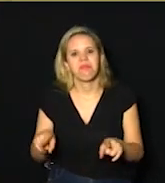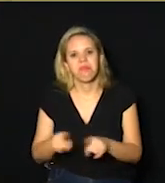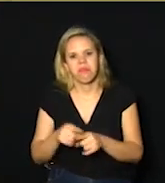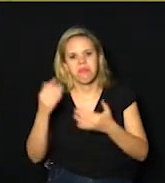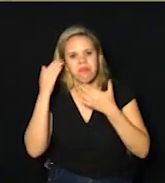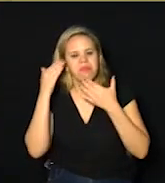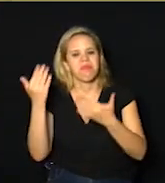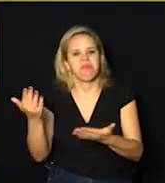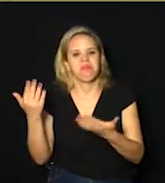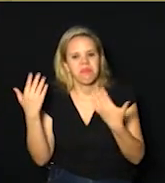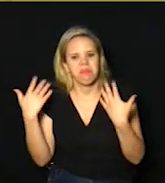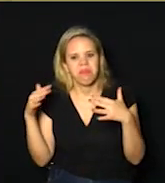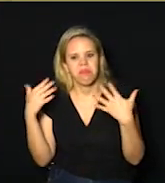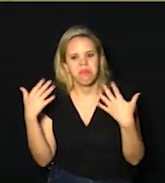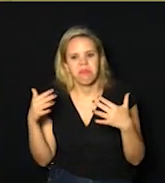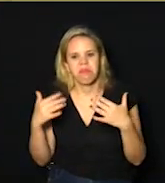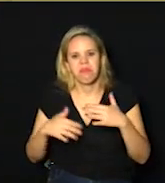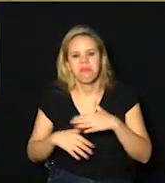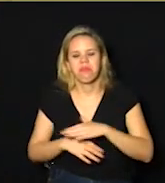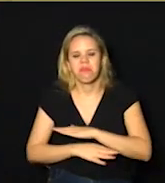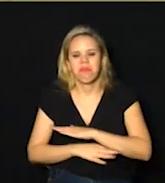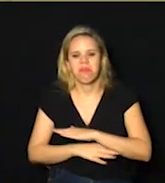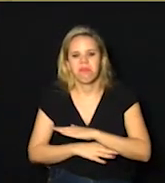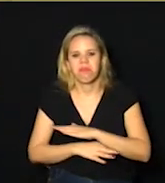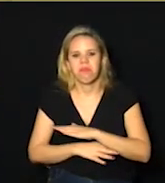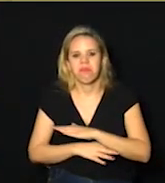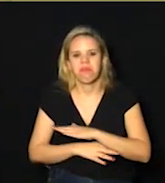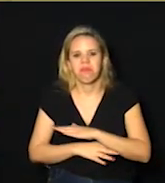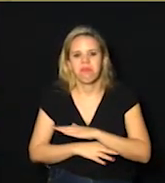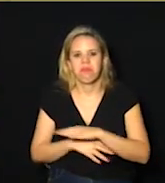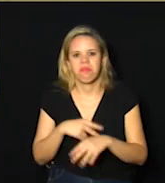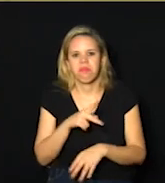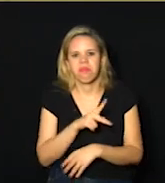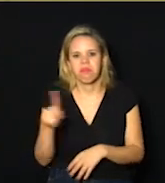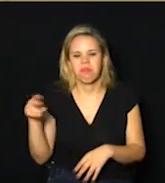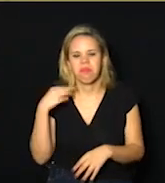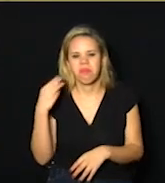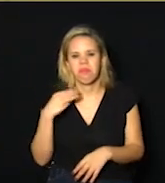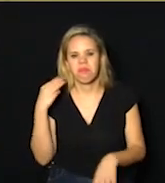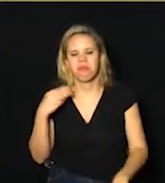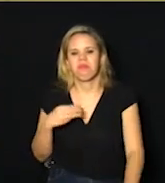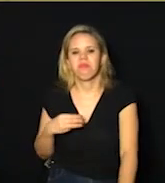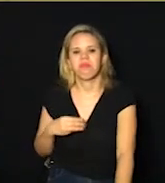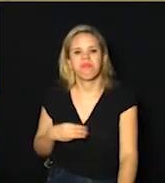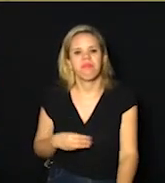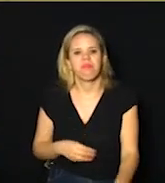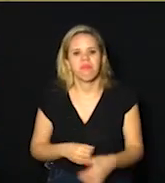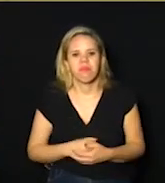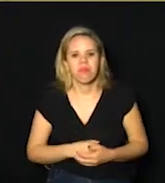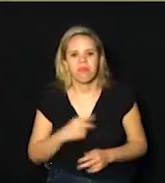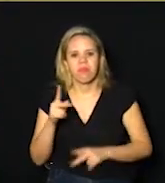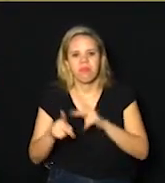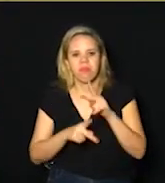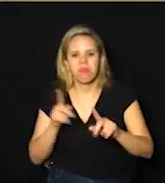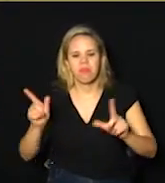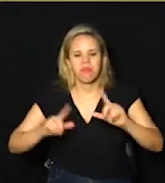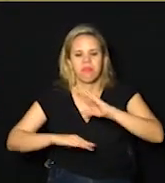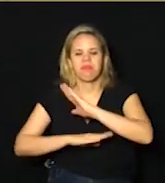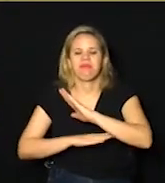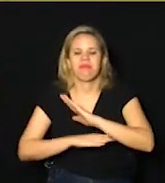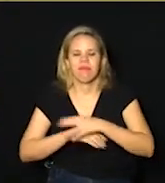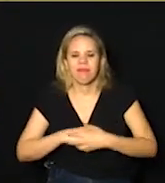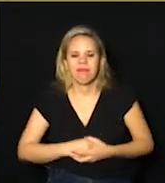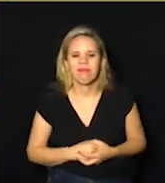agradece muito à Câmara Municipal, através do seu presidente, Marcos Bernardelli, o pessoal lá da TV